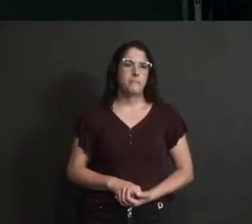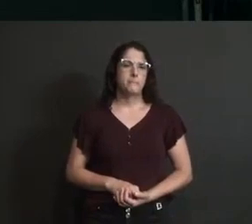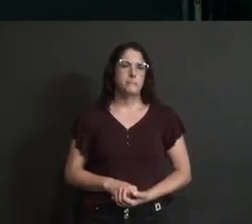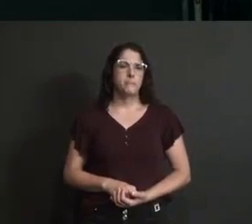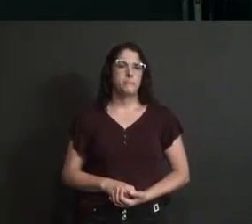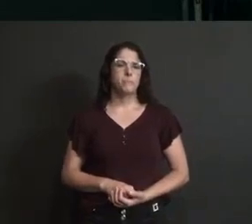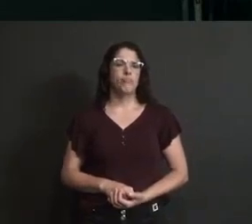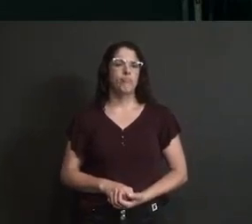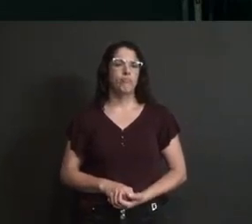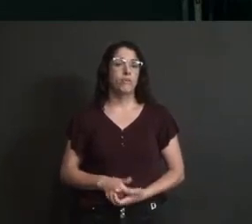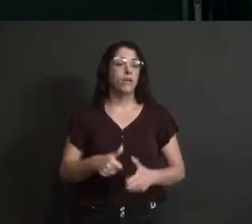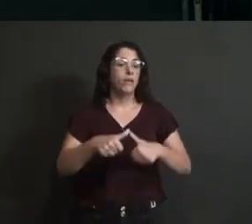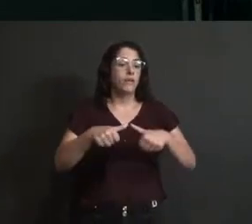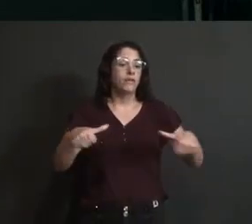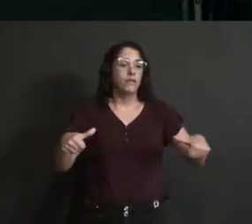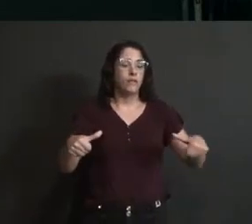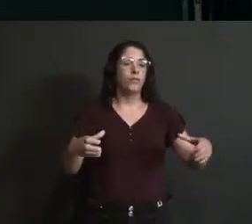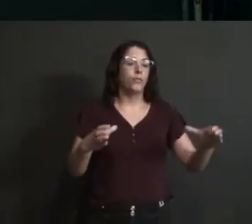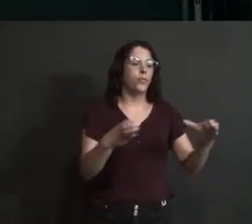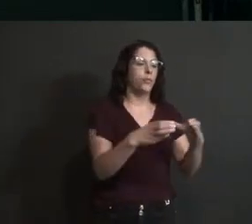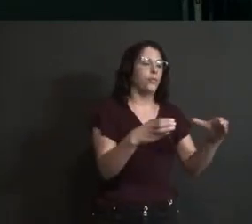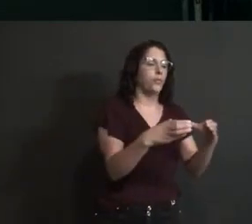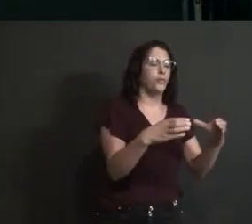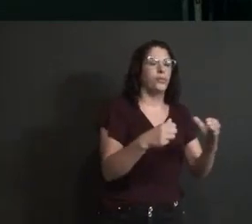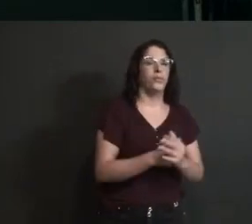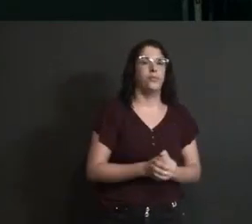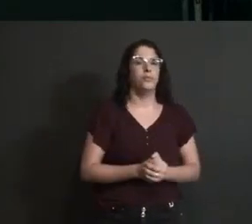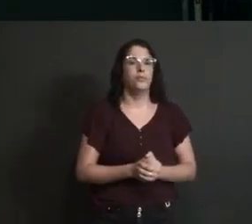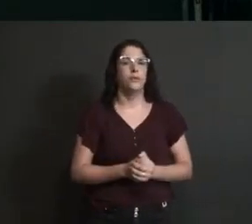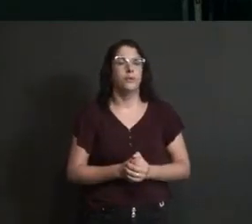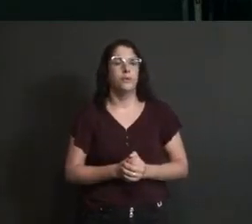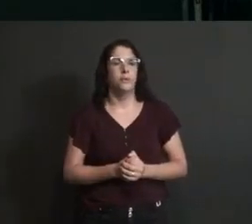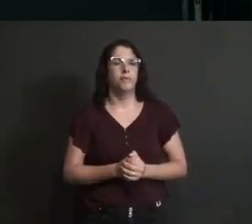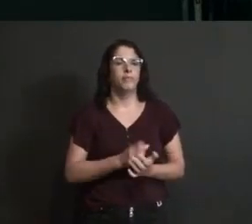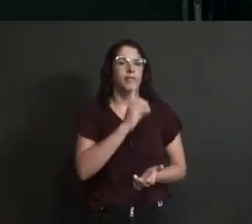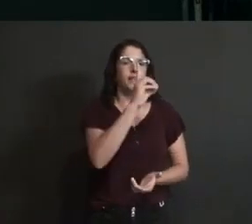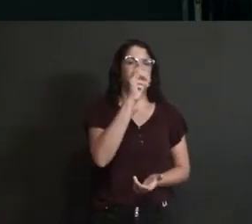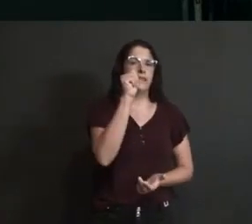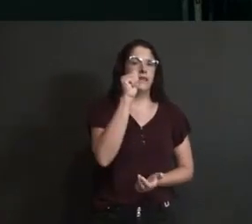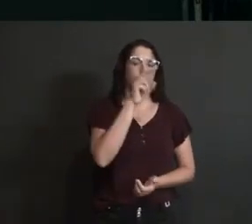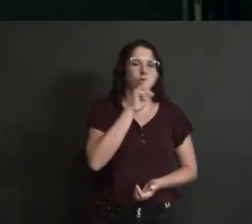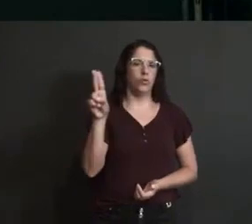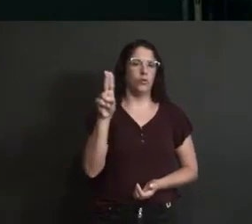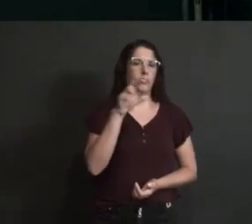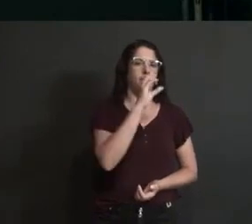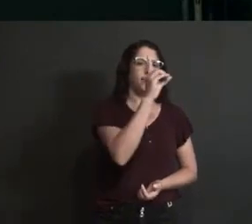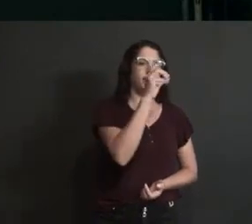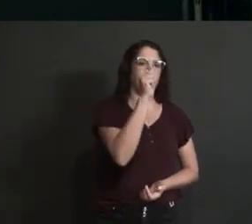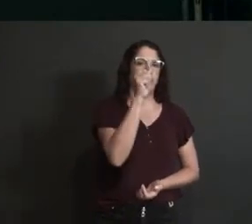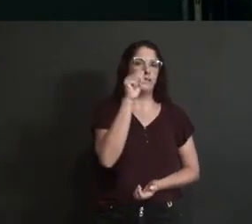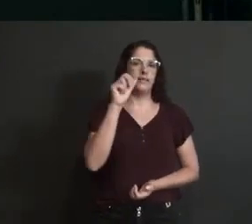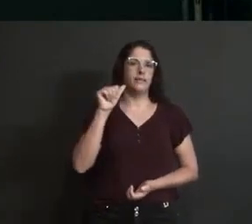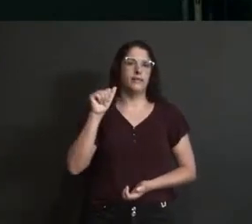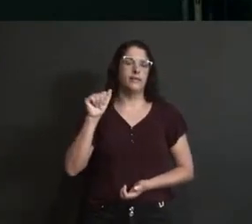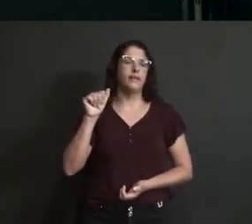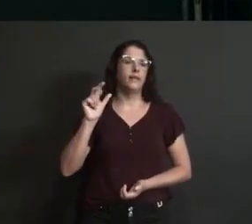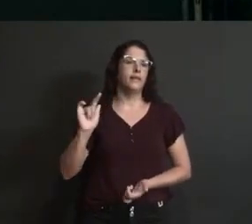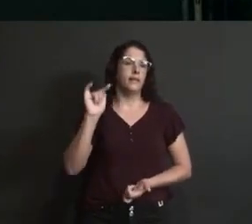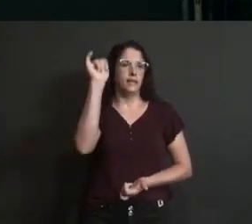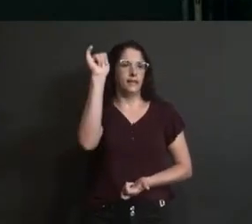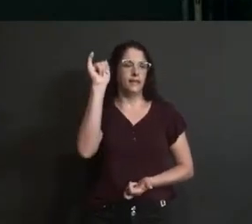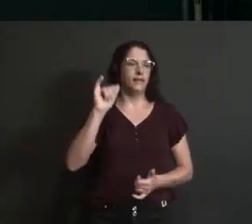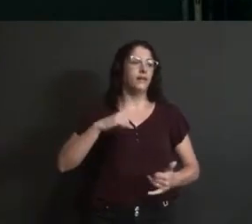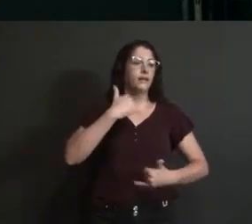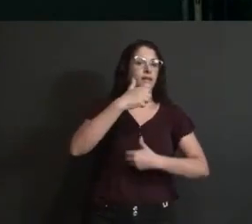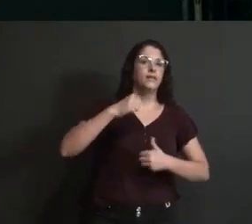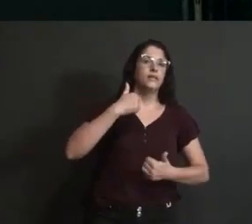de um movimento chamado Movimento Day, já é o segundo ano que eles estão se reunindo, para transformar a cidade